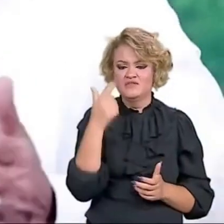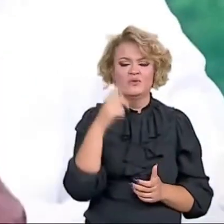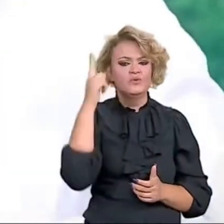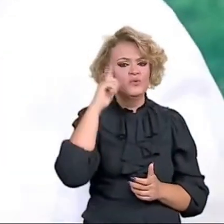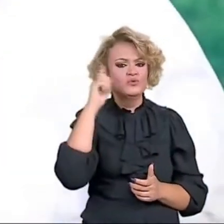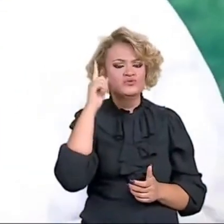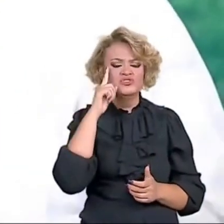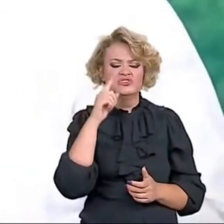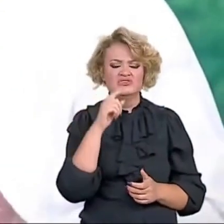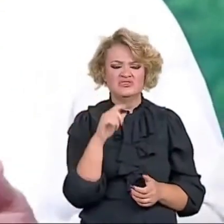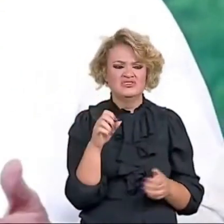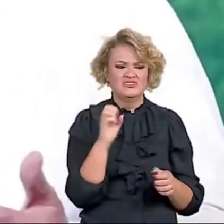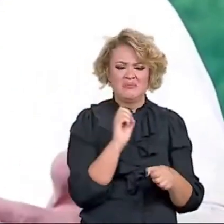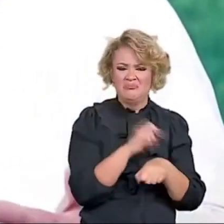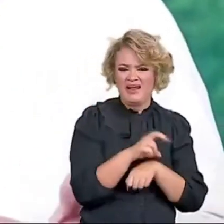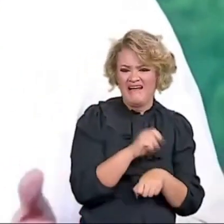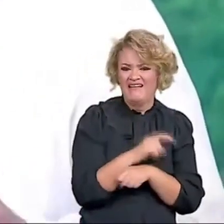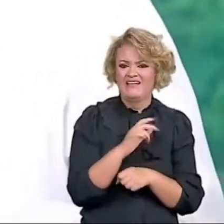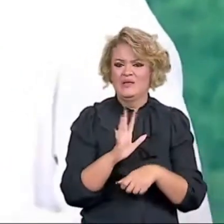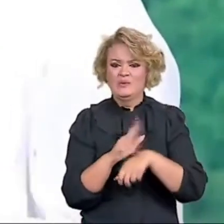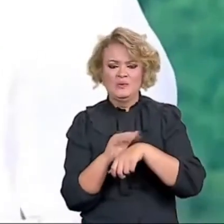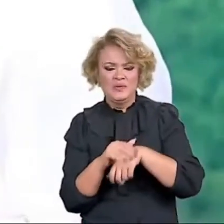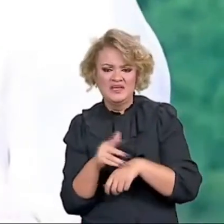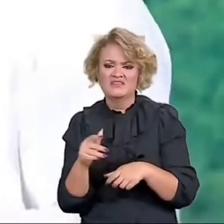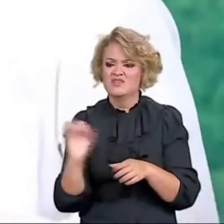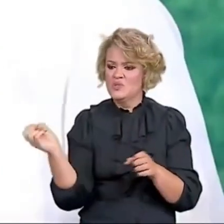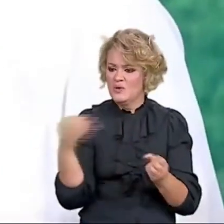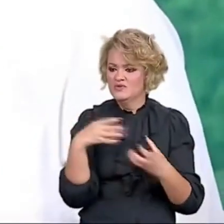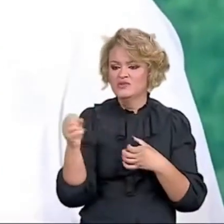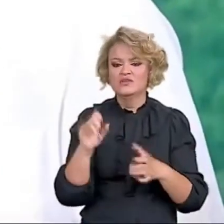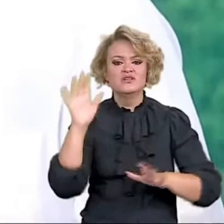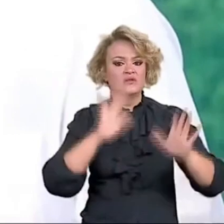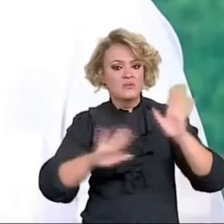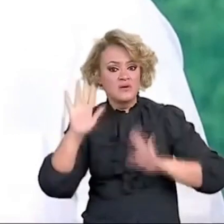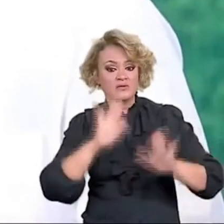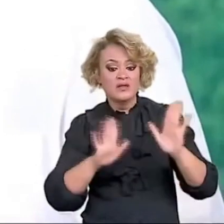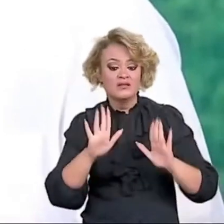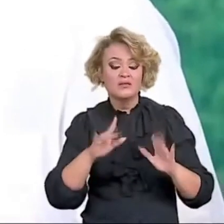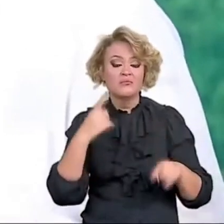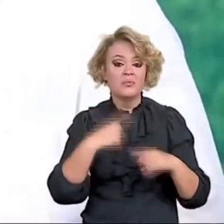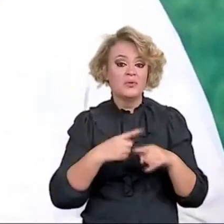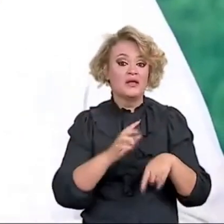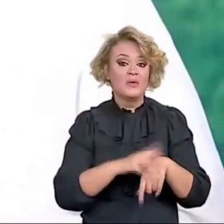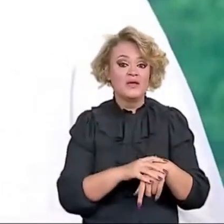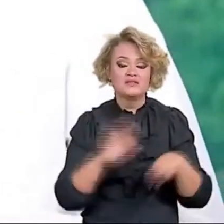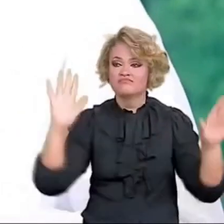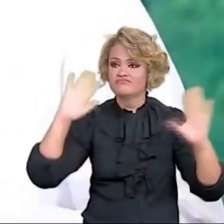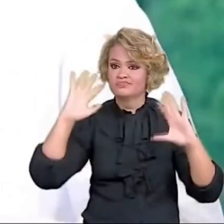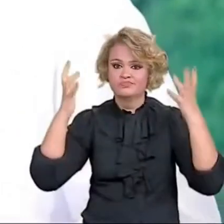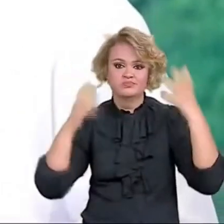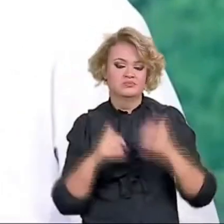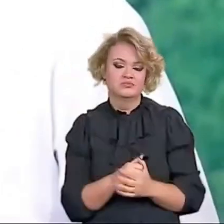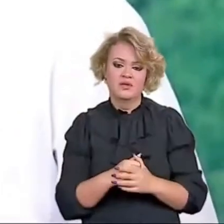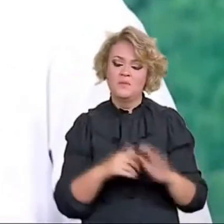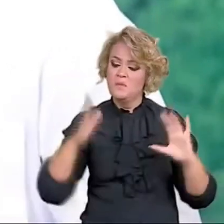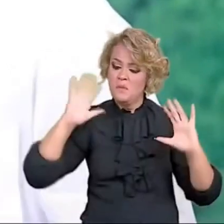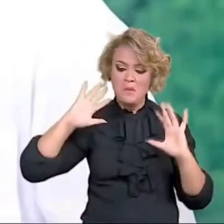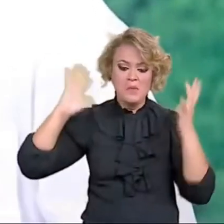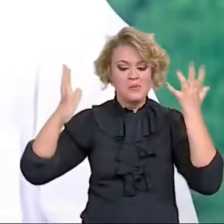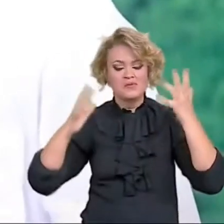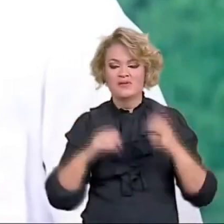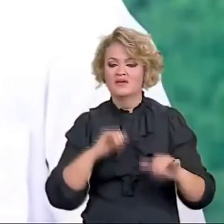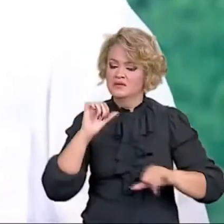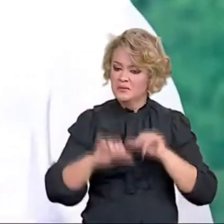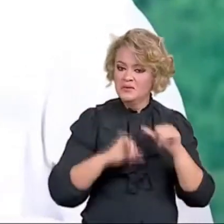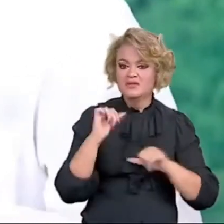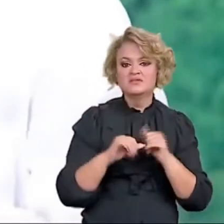nova, surgir uma doença nova. Sabe, nós precisamos tomar cuidado que isso é pela mudança do clima. É pela mudança, então nós temos que cuidar